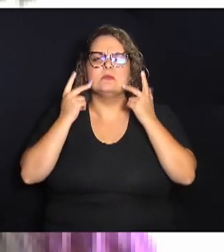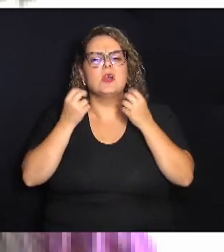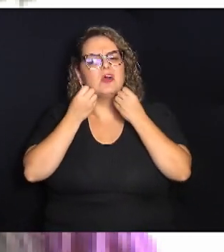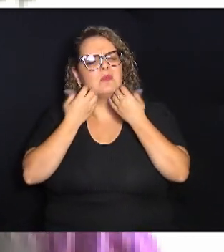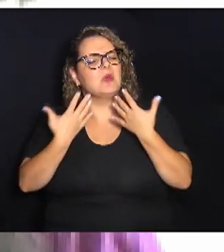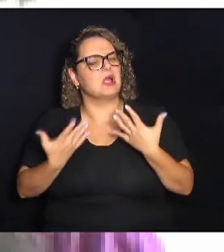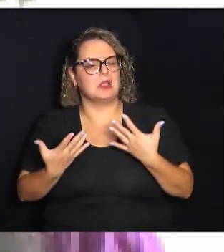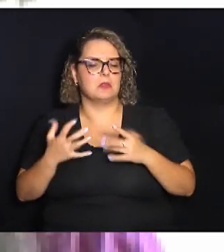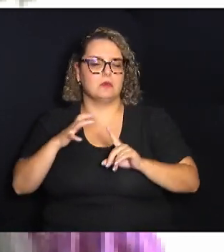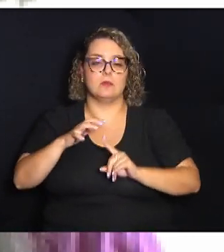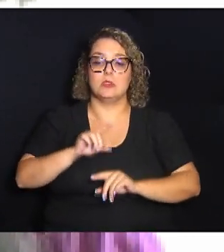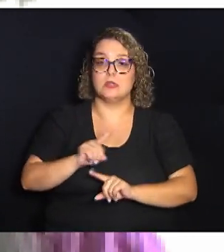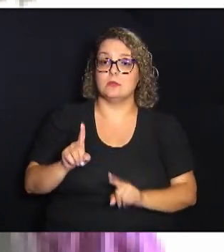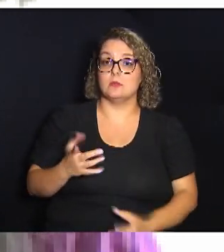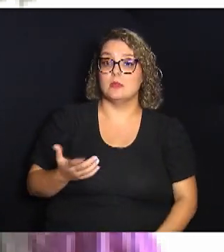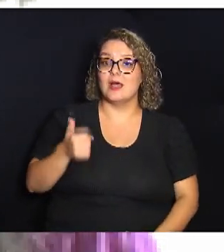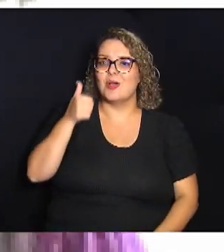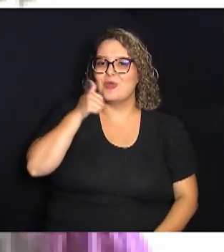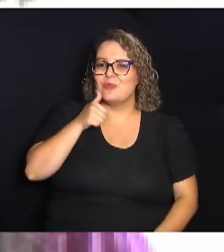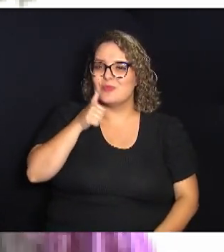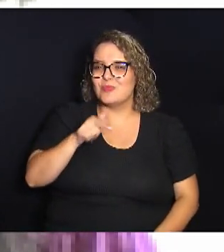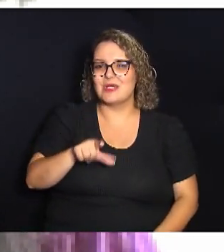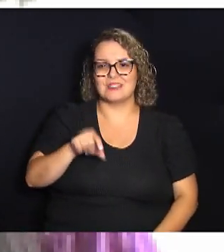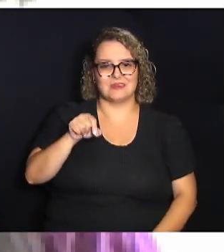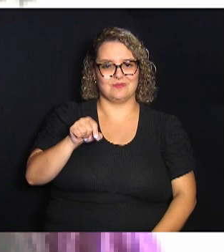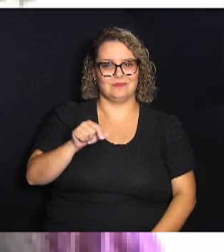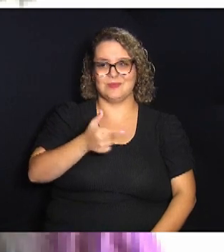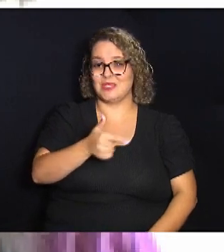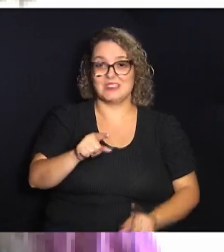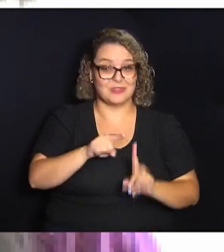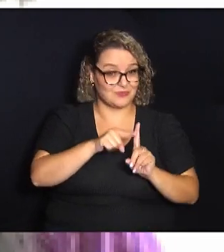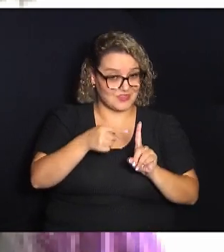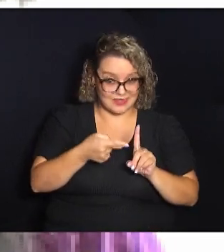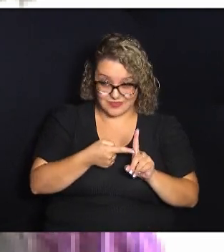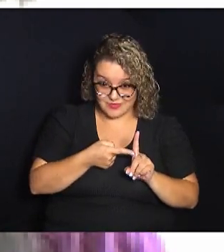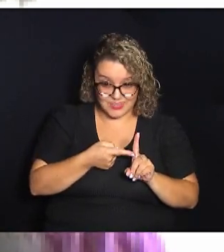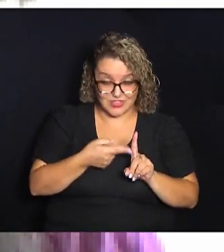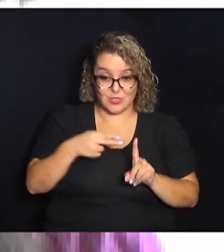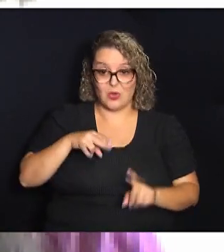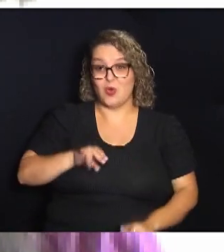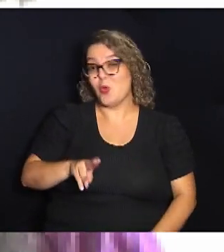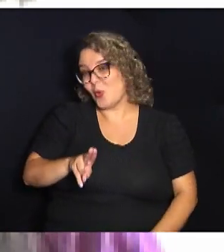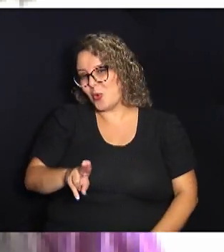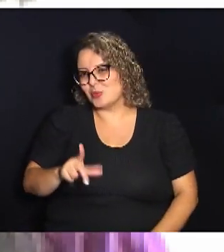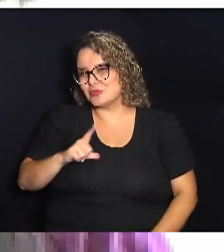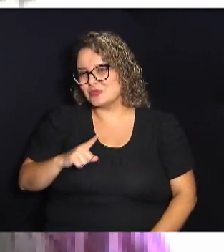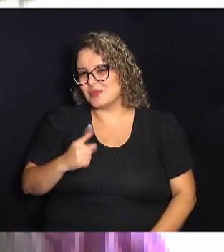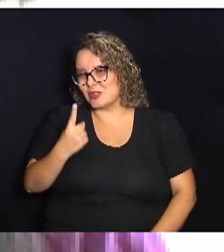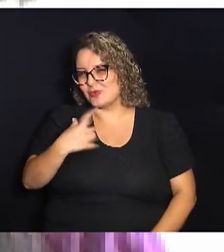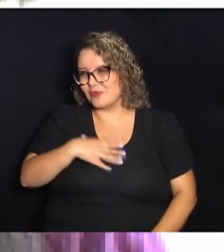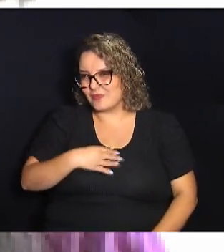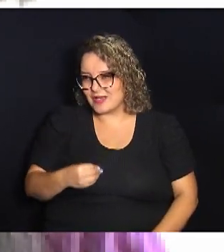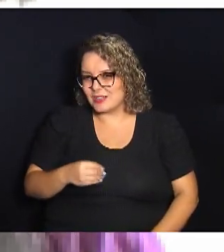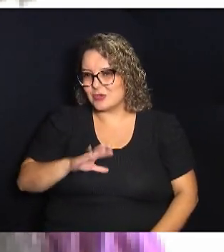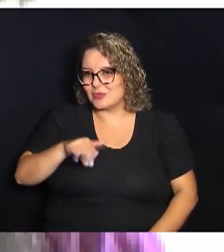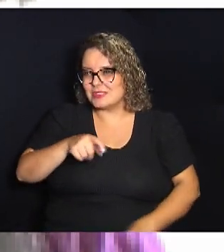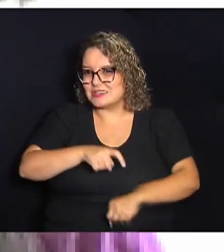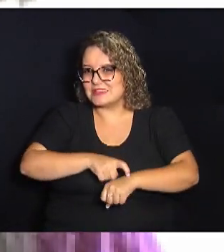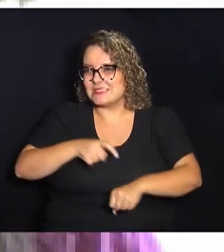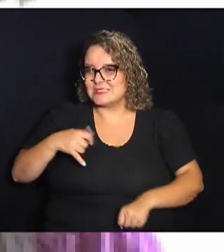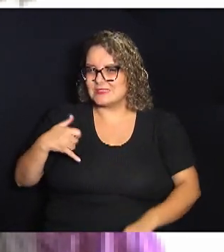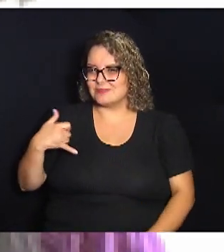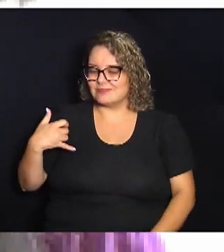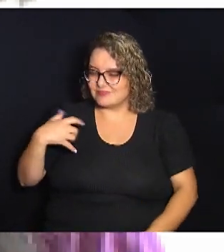não afeta tanto. Mas mulheres que optaram em não ter filhos, ou que tiveram um filho só, quando chega nesta fase,